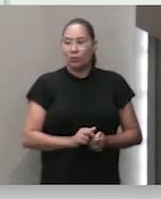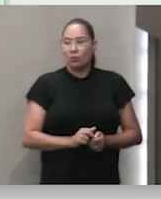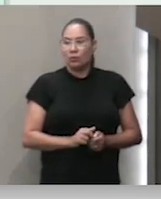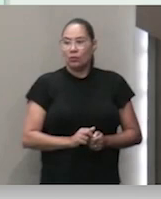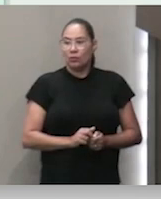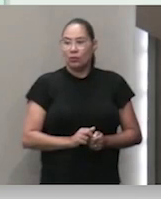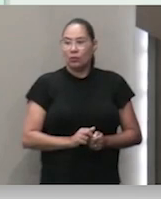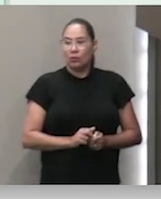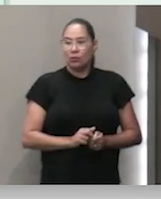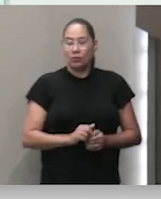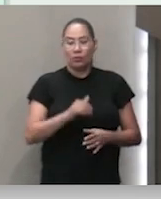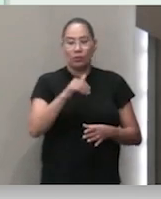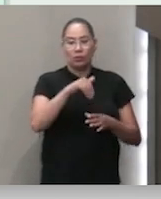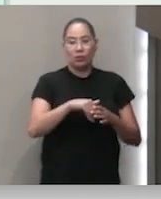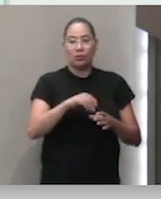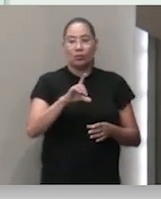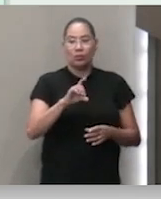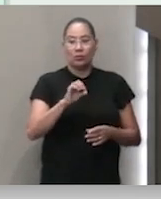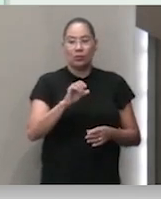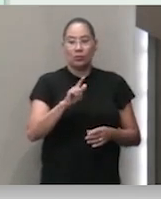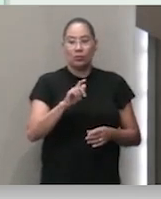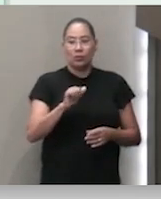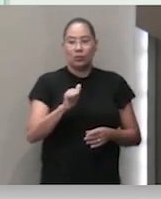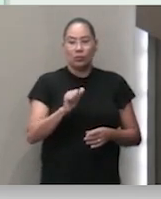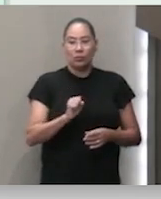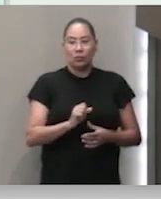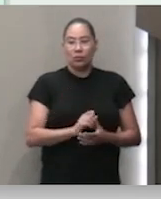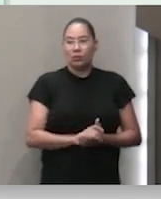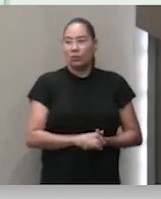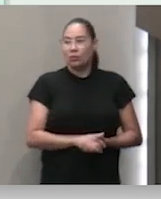Em votação, vereador Douglas, vereador Evandro.